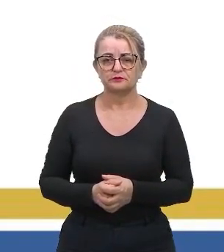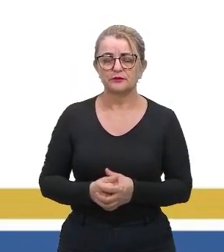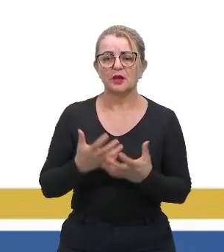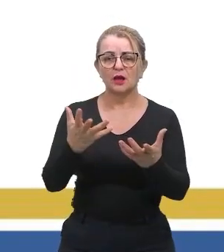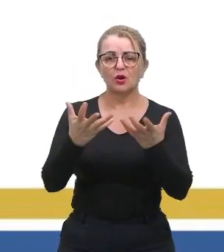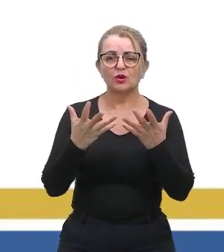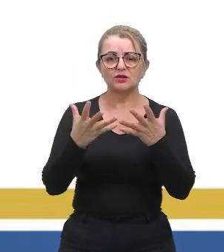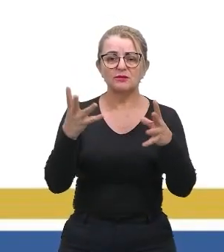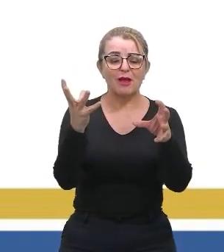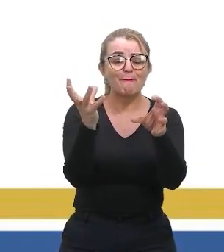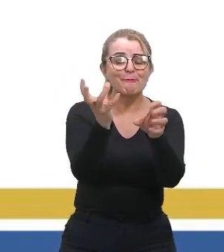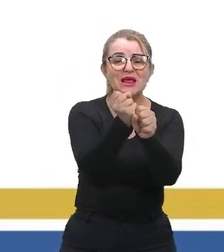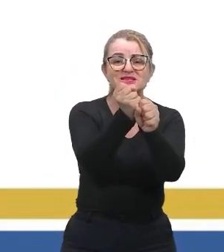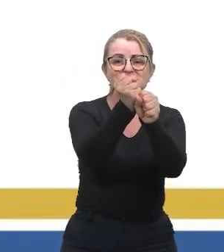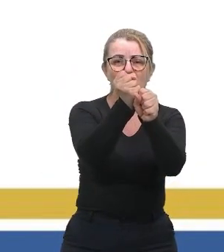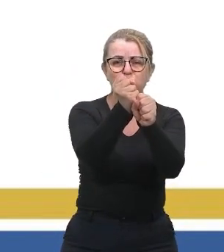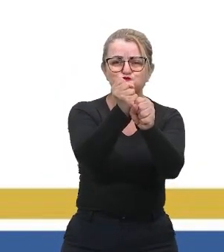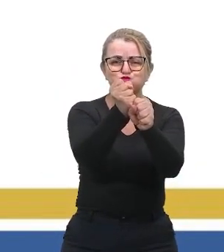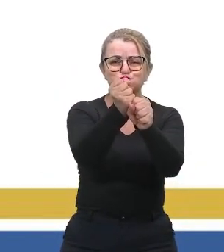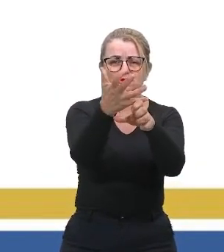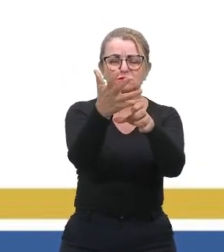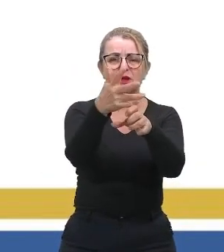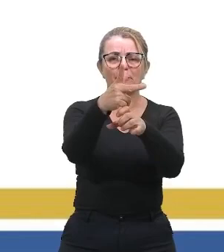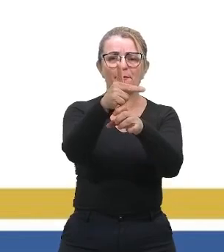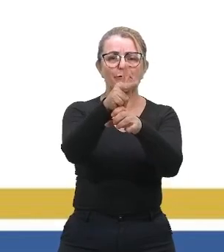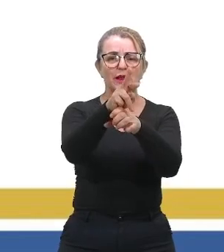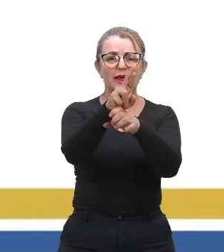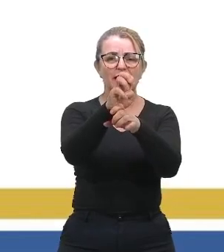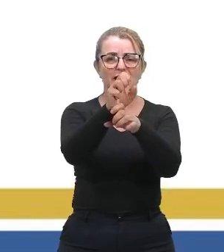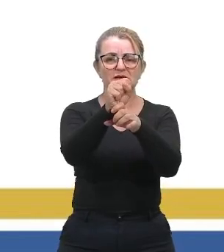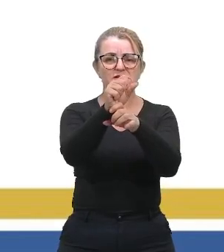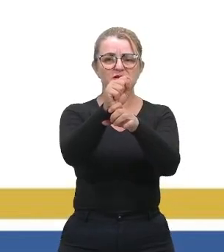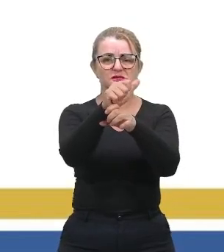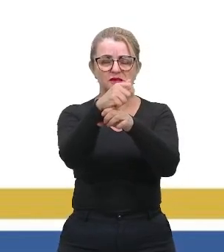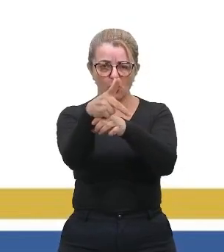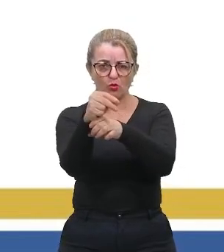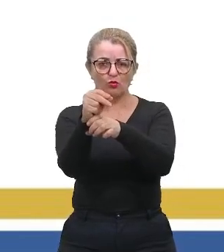quero saber a pressão, não é isso? A equação é a seguinte.